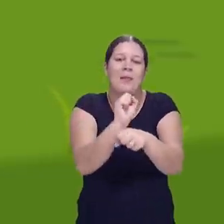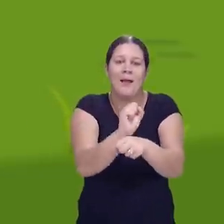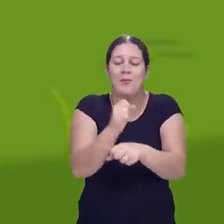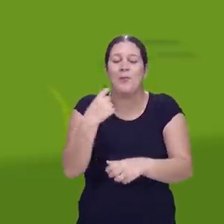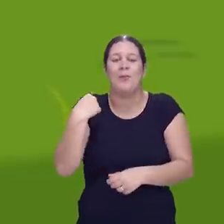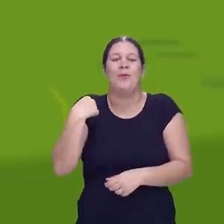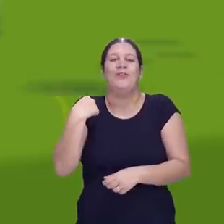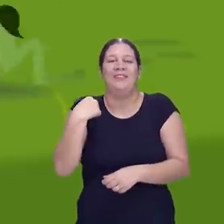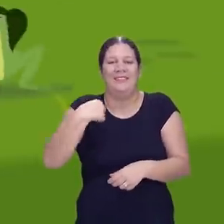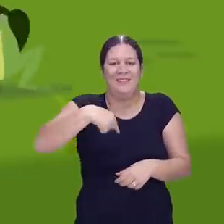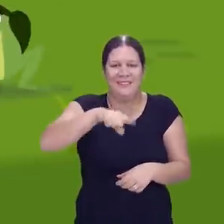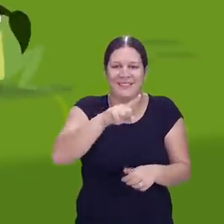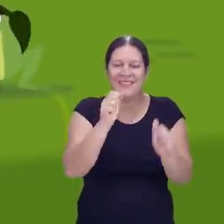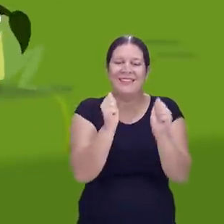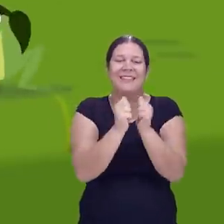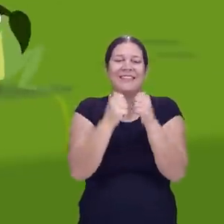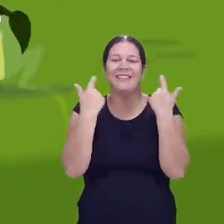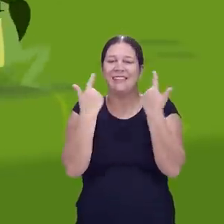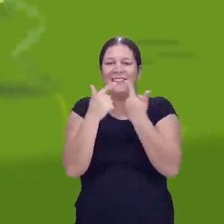espere por mim!